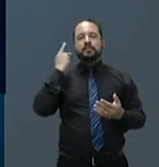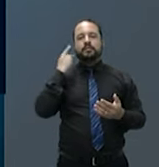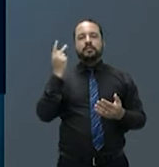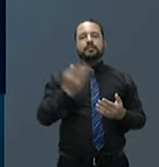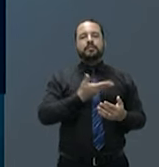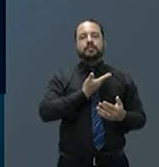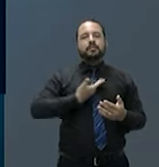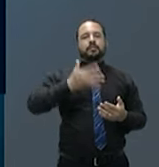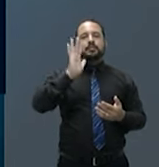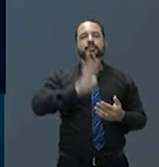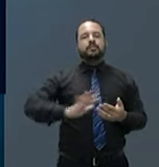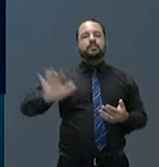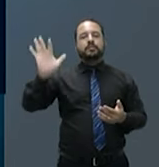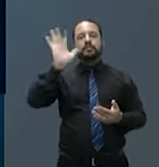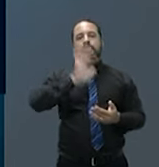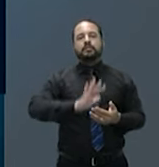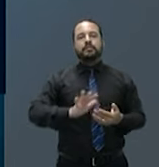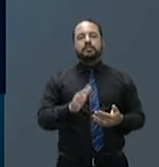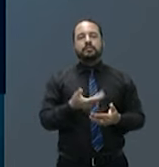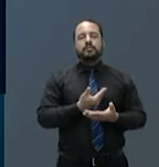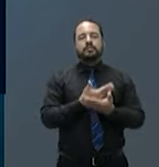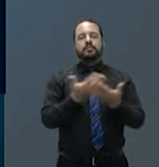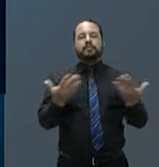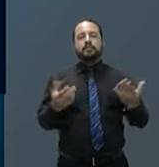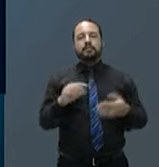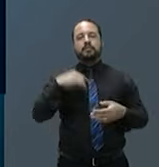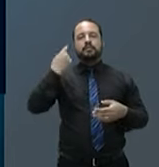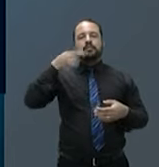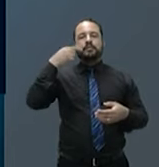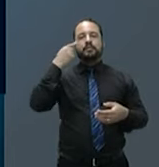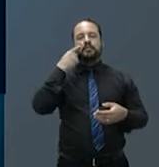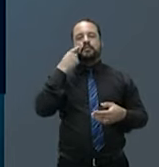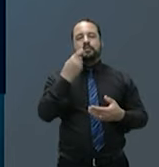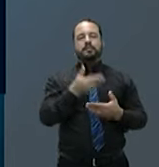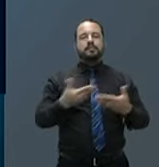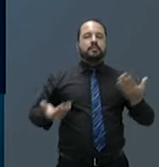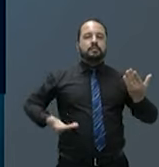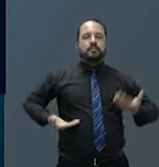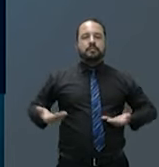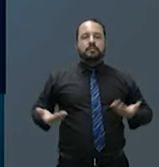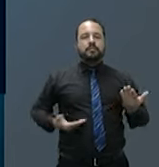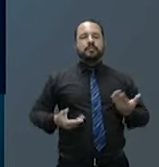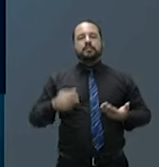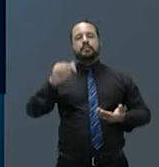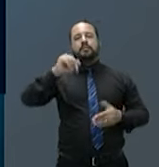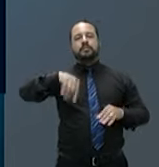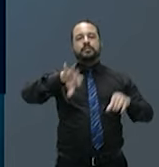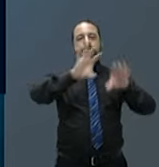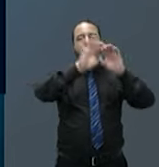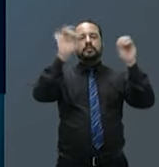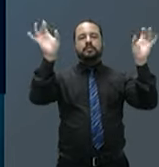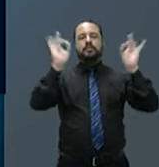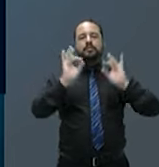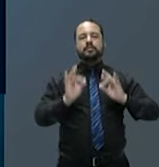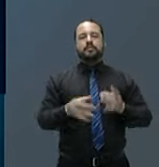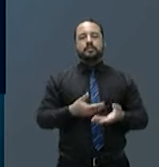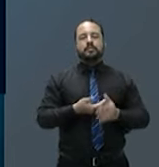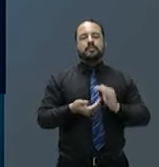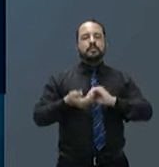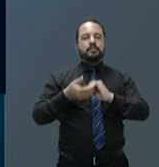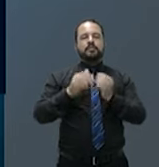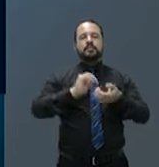subprocurador-geral da República, senhoras e senhores advogadas e advogados, servidores e servidores também, cumprimento a todos, mas me parece